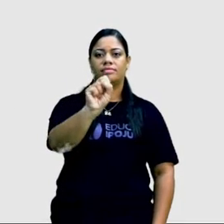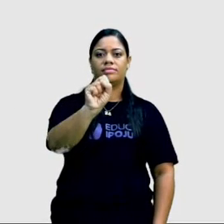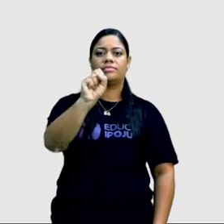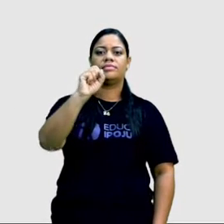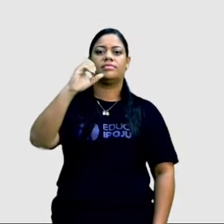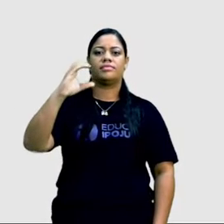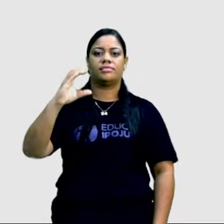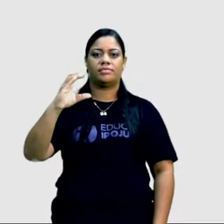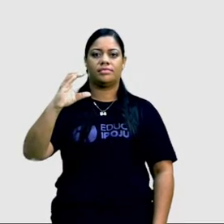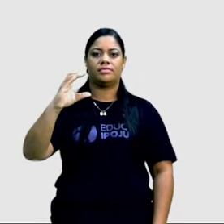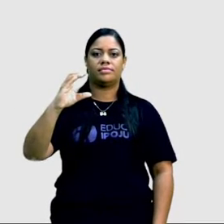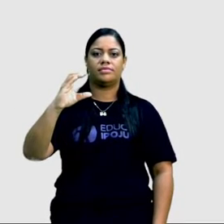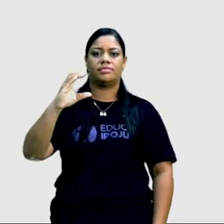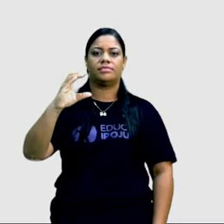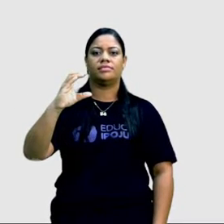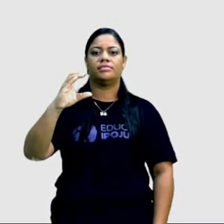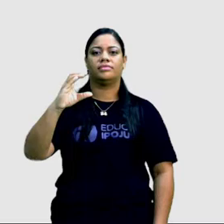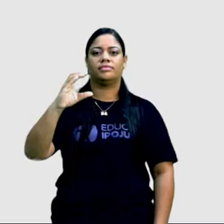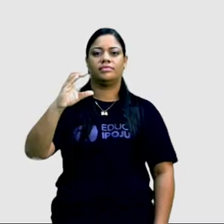SC,